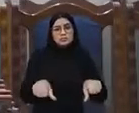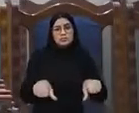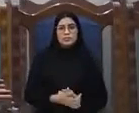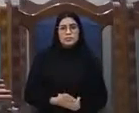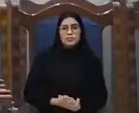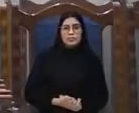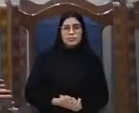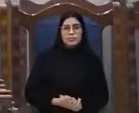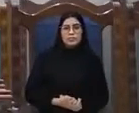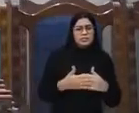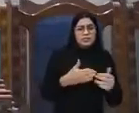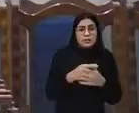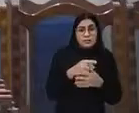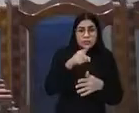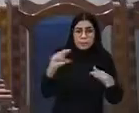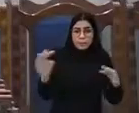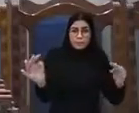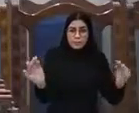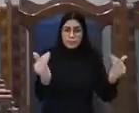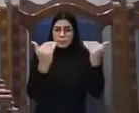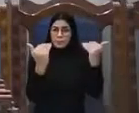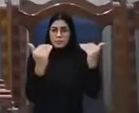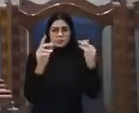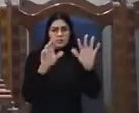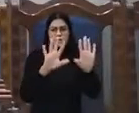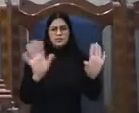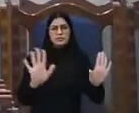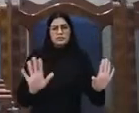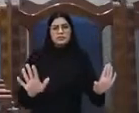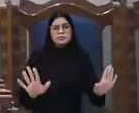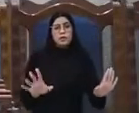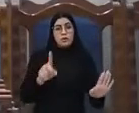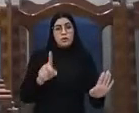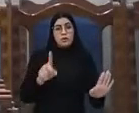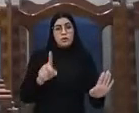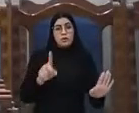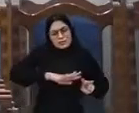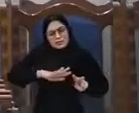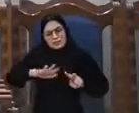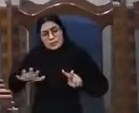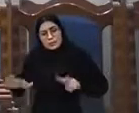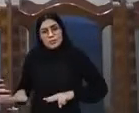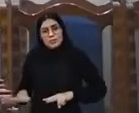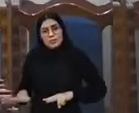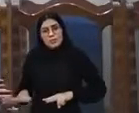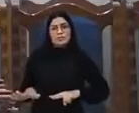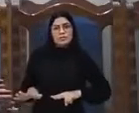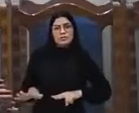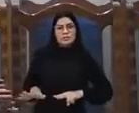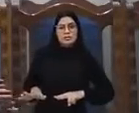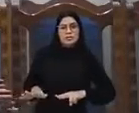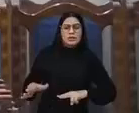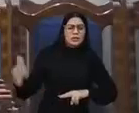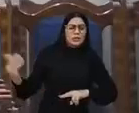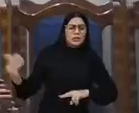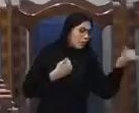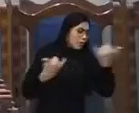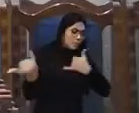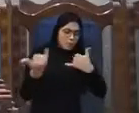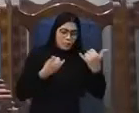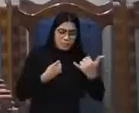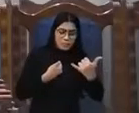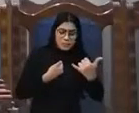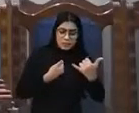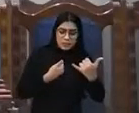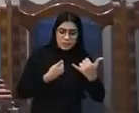para ouvir essa mensagem. Você talvez passou a semana inteira bombardeado, querendo uma